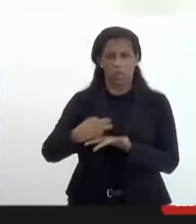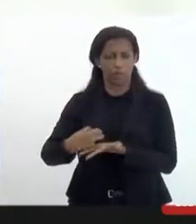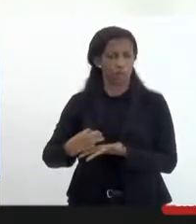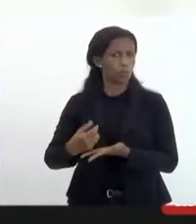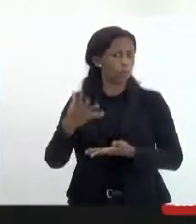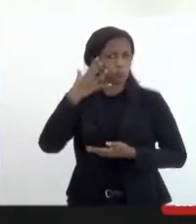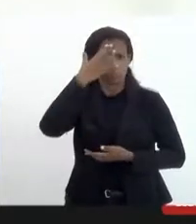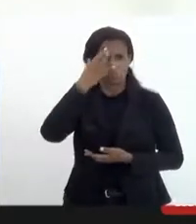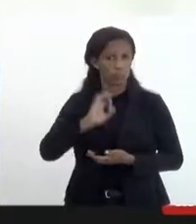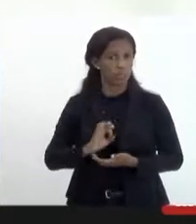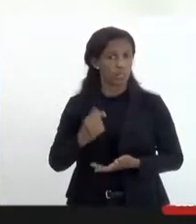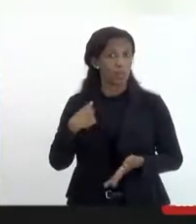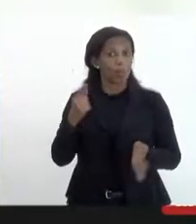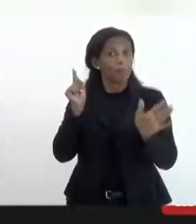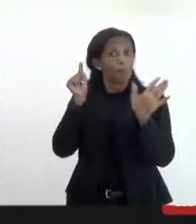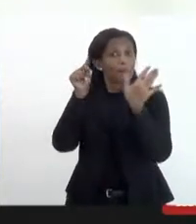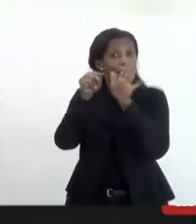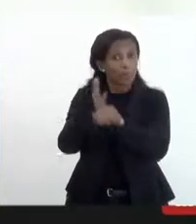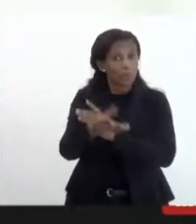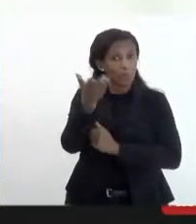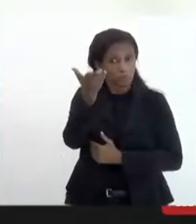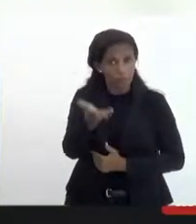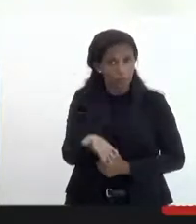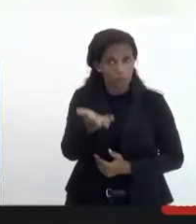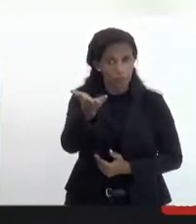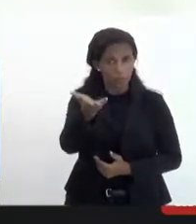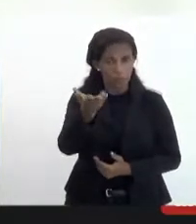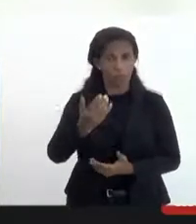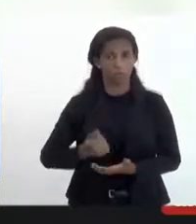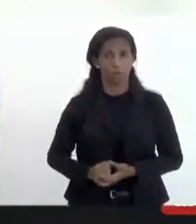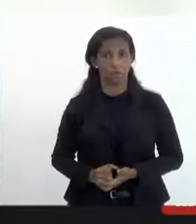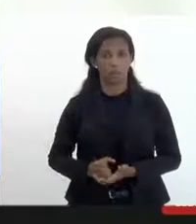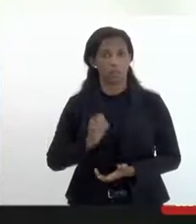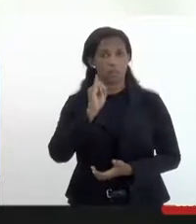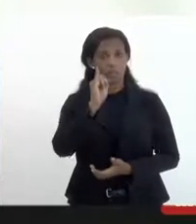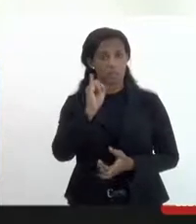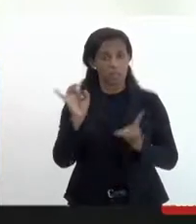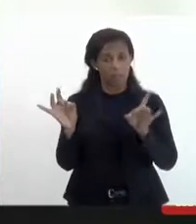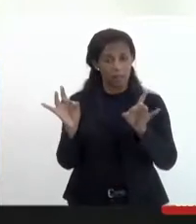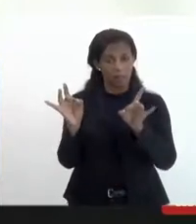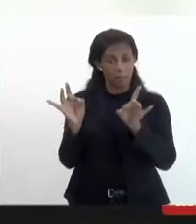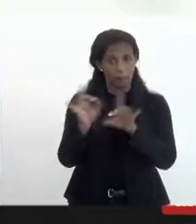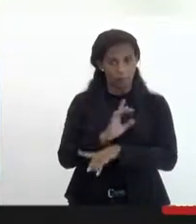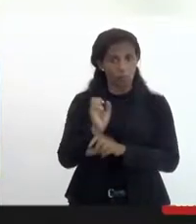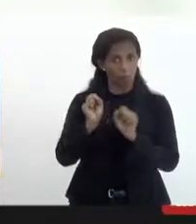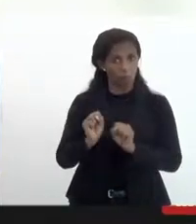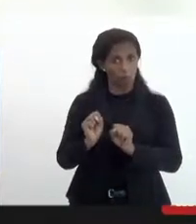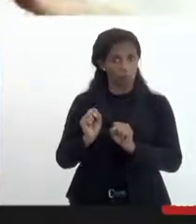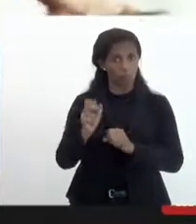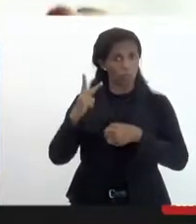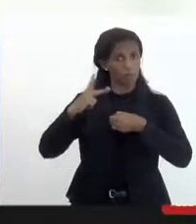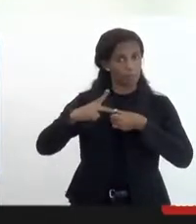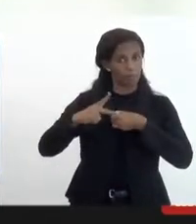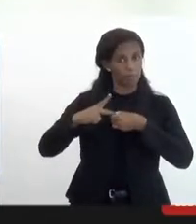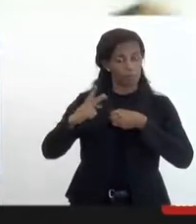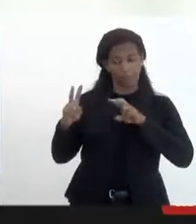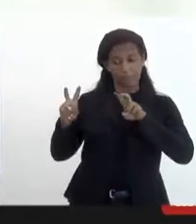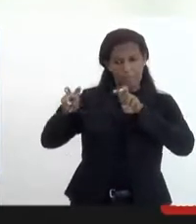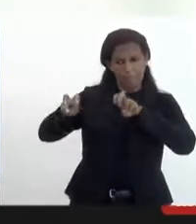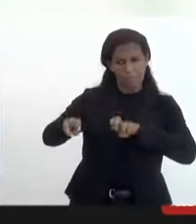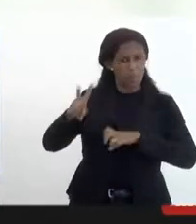Eu estou perguntando à Vossa Senhoria se há disposição da Petrobras de sentar, não é